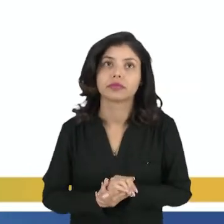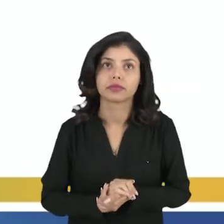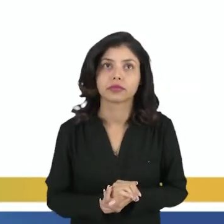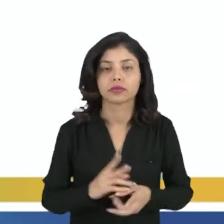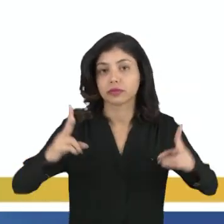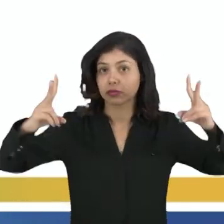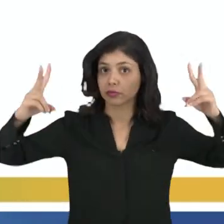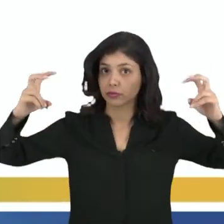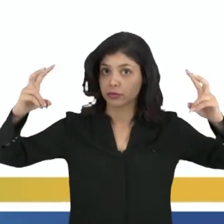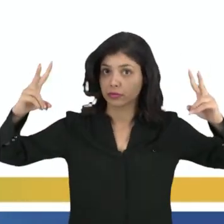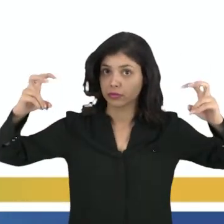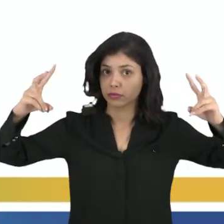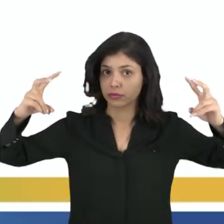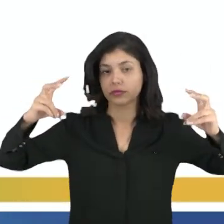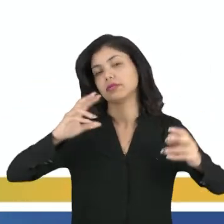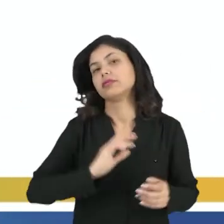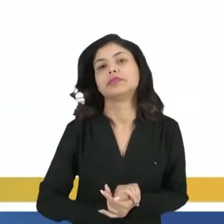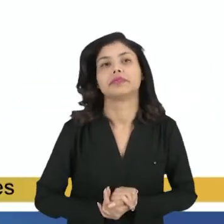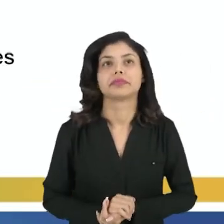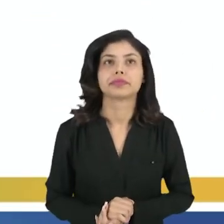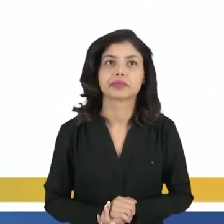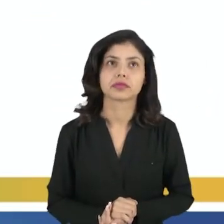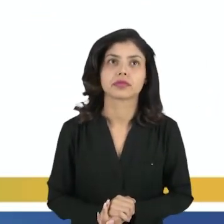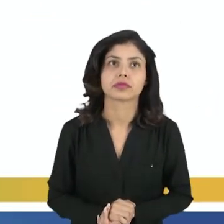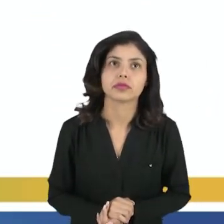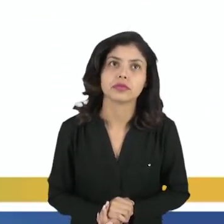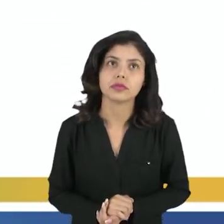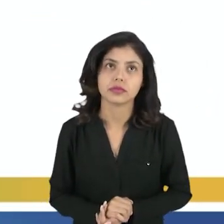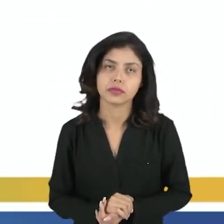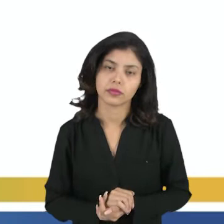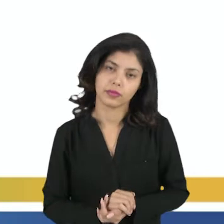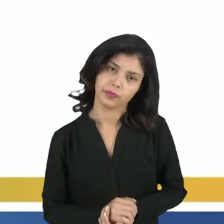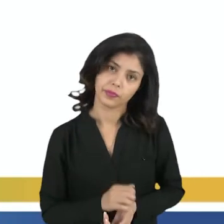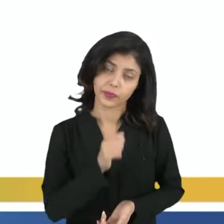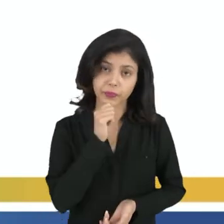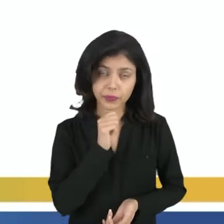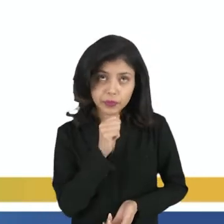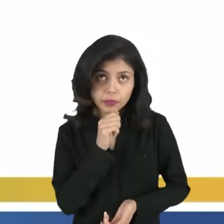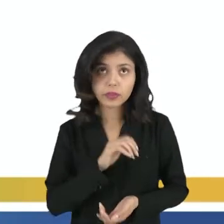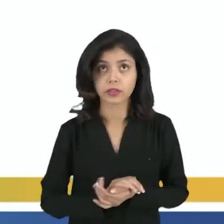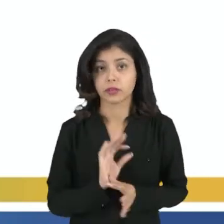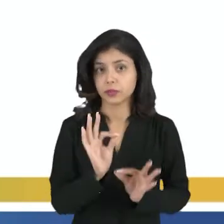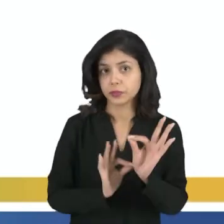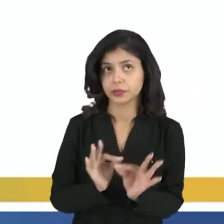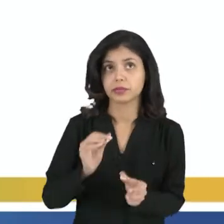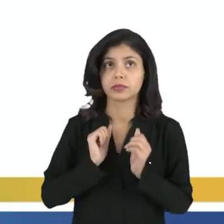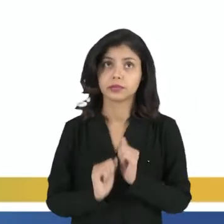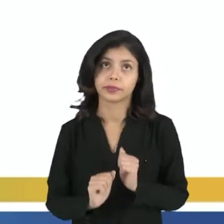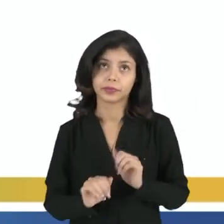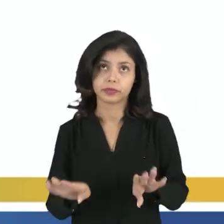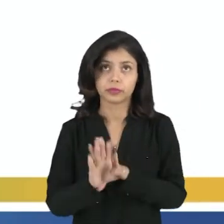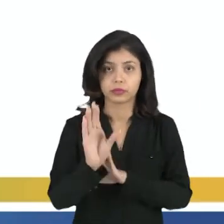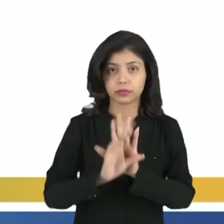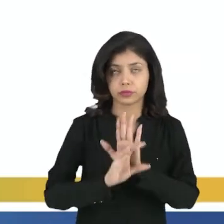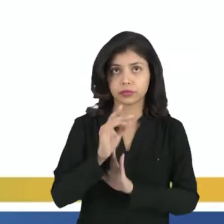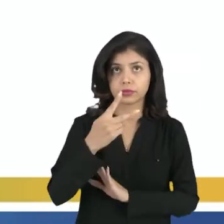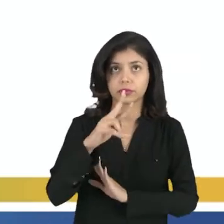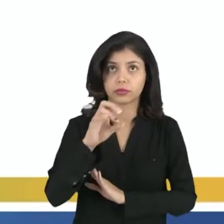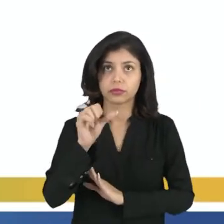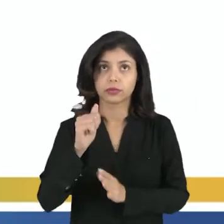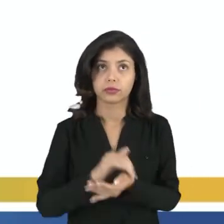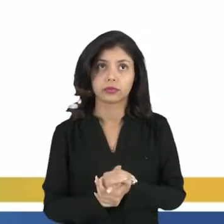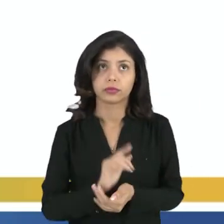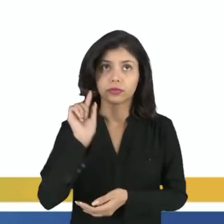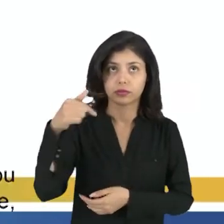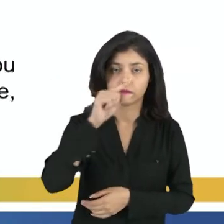não está escrito lá, mas a gente entende isso, tá certo? Além dos operadores, podem instituir também conteúdos pressupostos